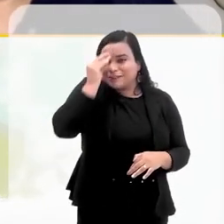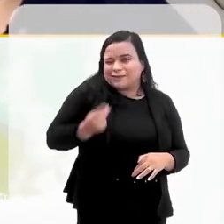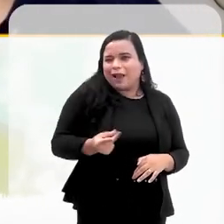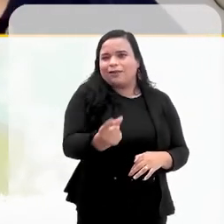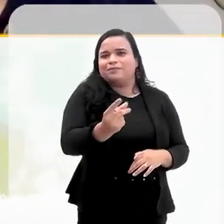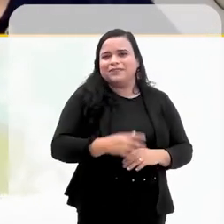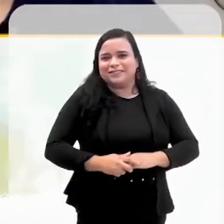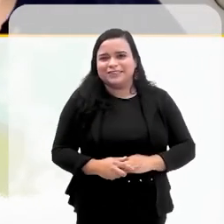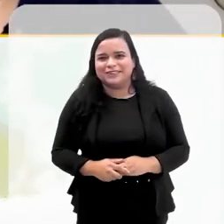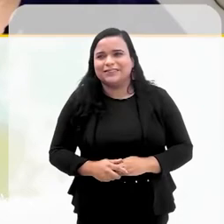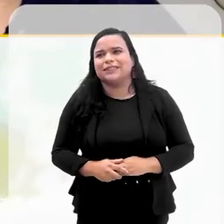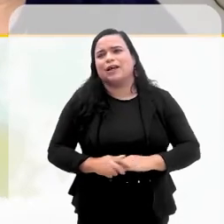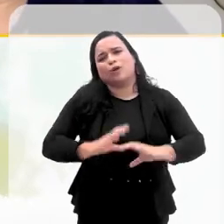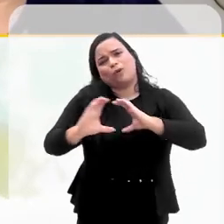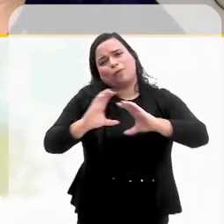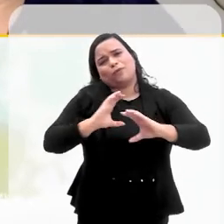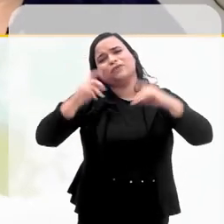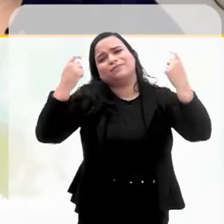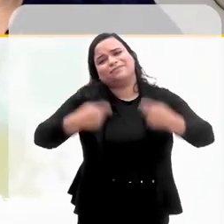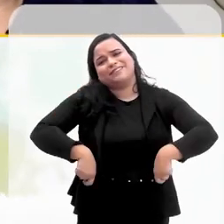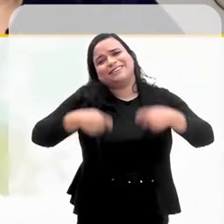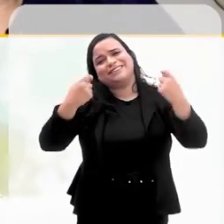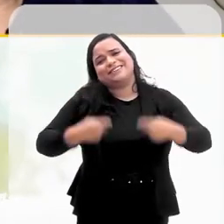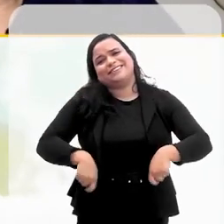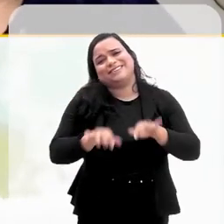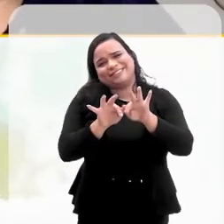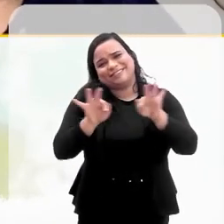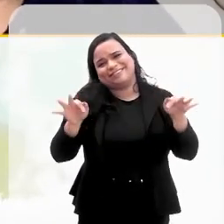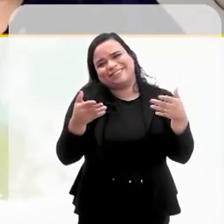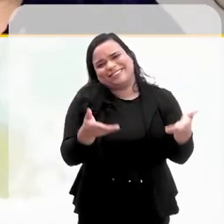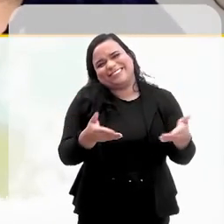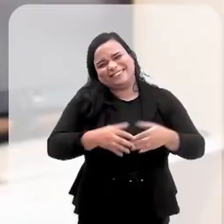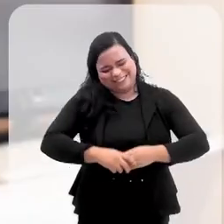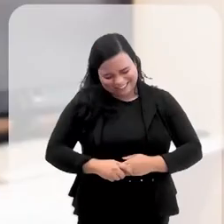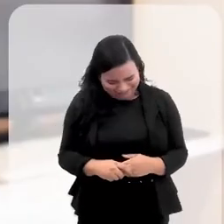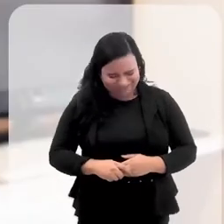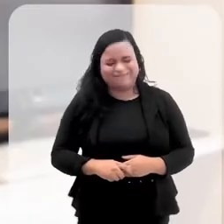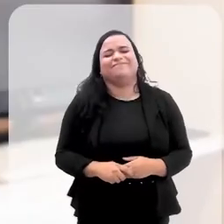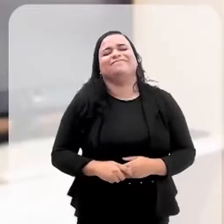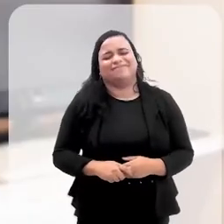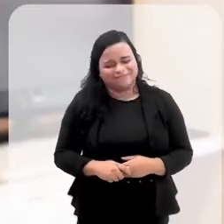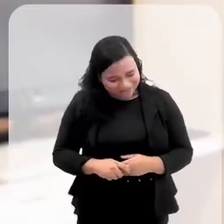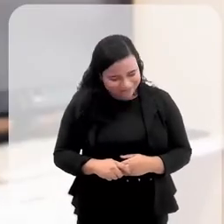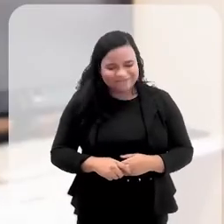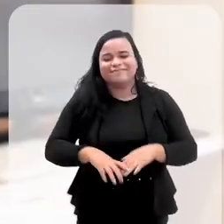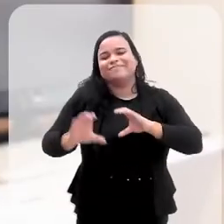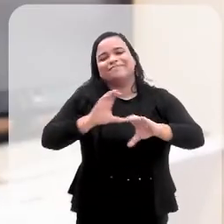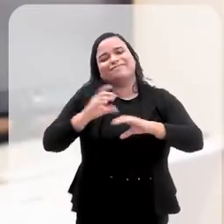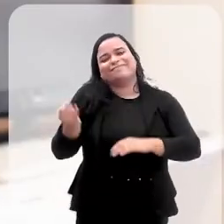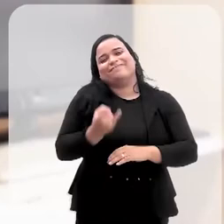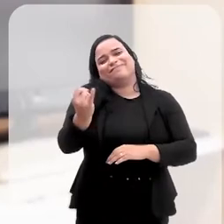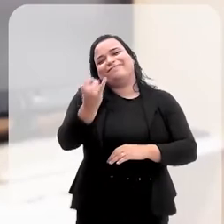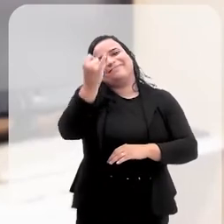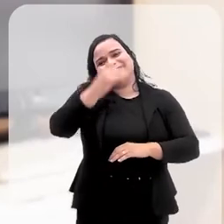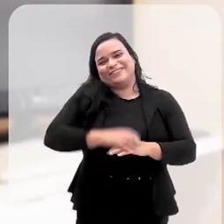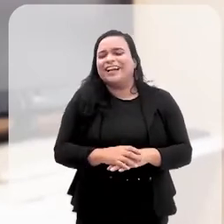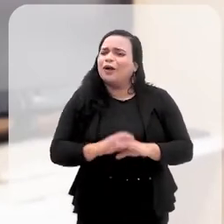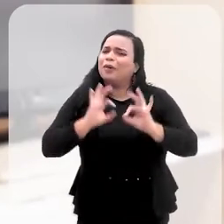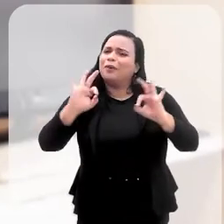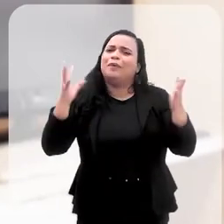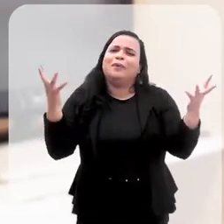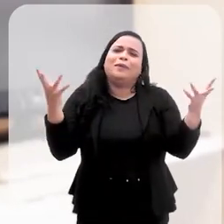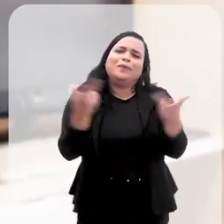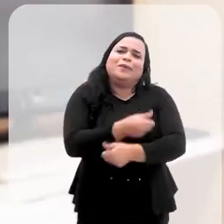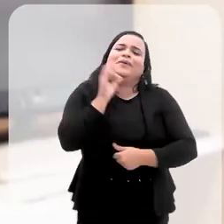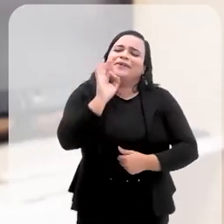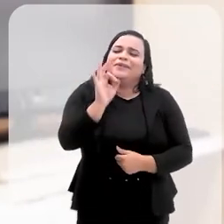Muito, muito completamente. A gente está no finalzinho do programa e eu queria que você deixasse aí uma mensagem para a gente